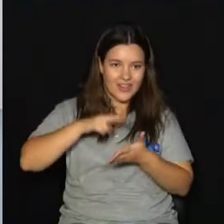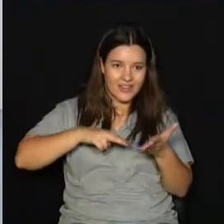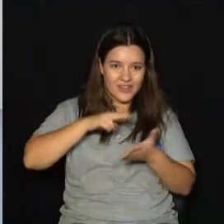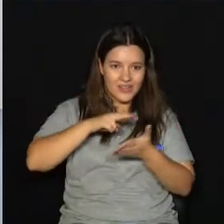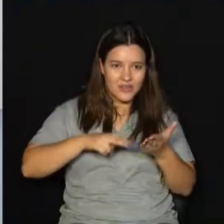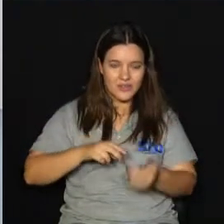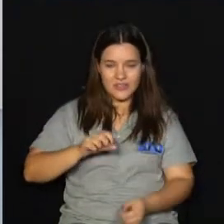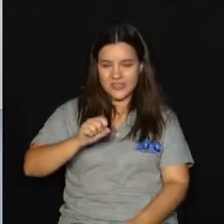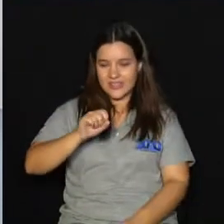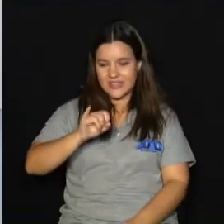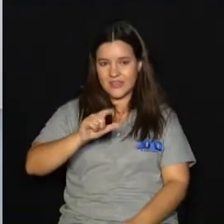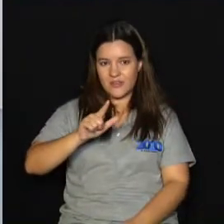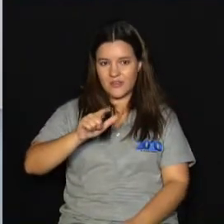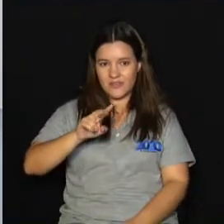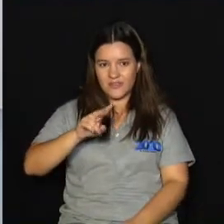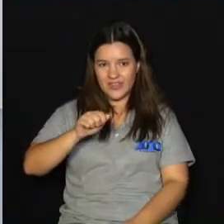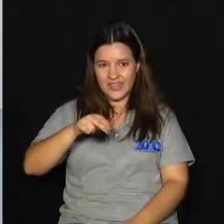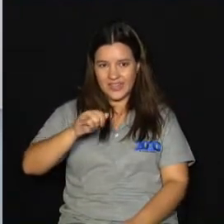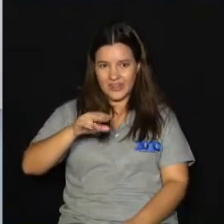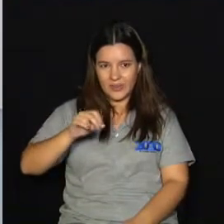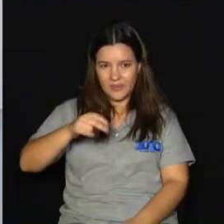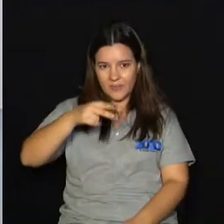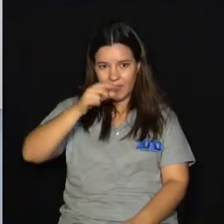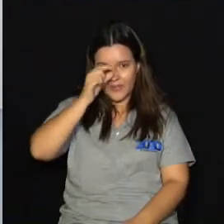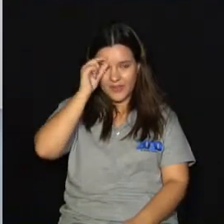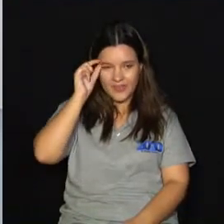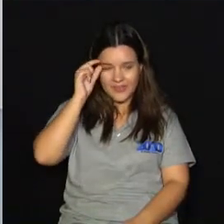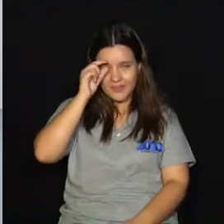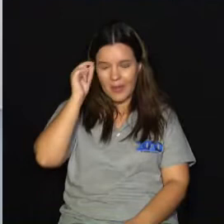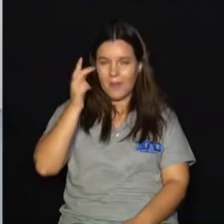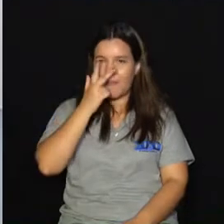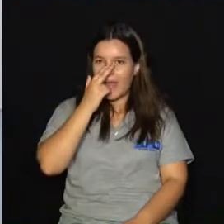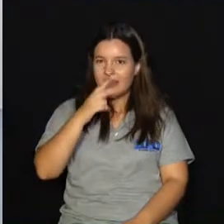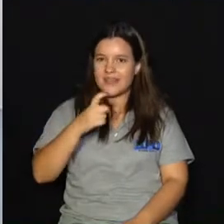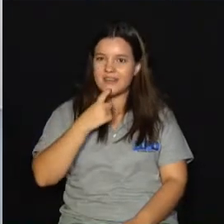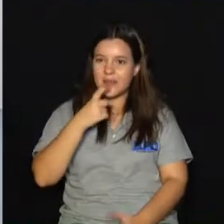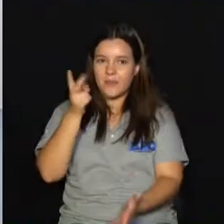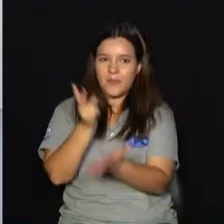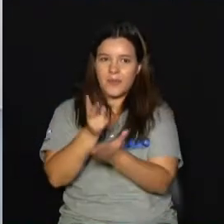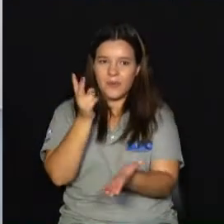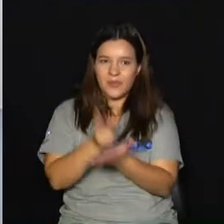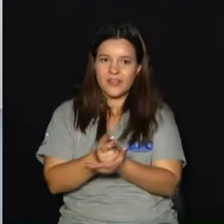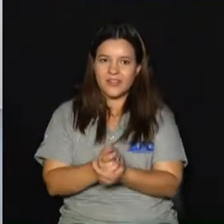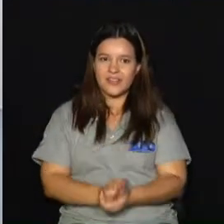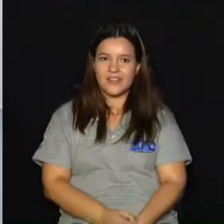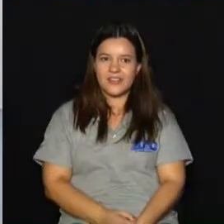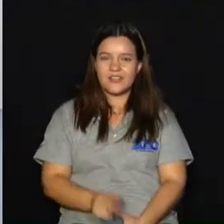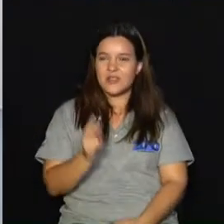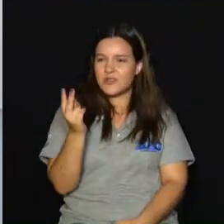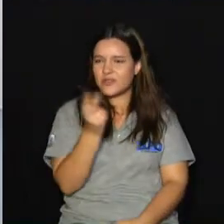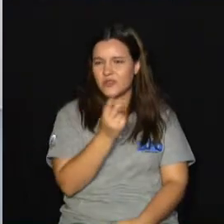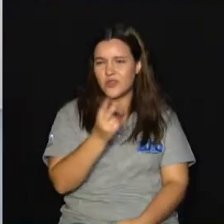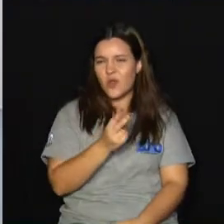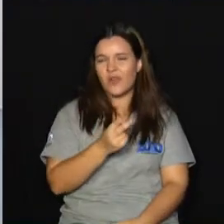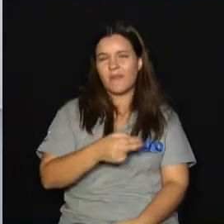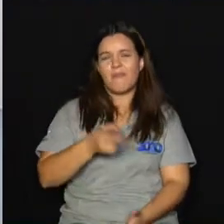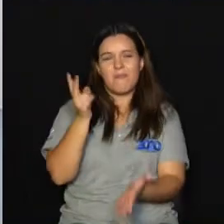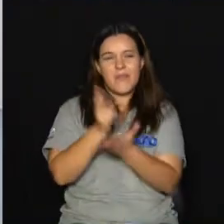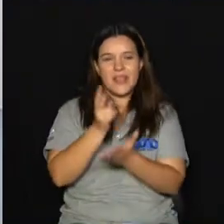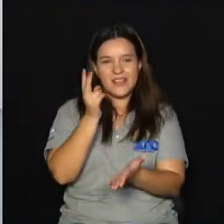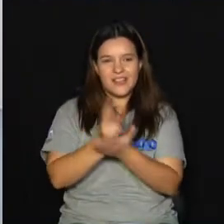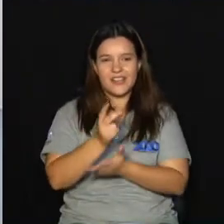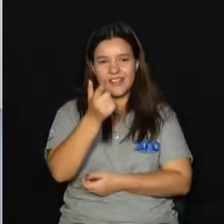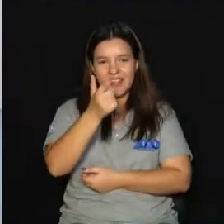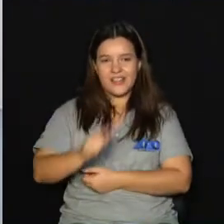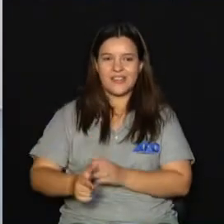Silva Newton, o prefeito anterior, Campinas, ficou na mesmice. Com esses dois, vai continuar na mesmice. Campinas, com